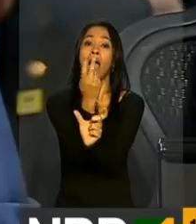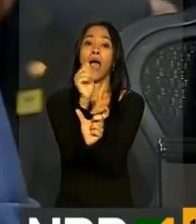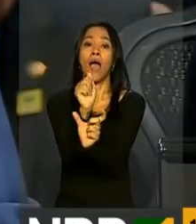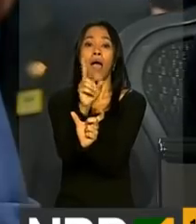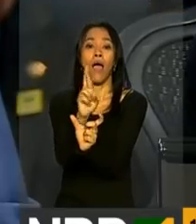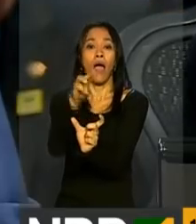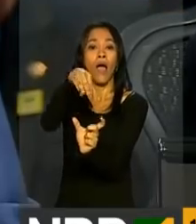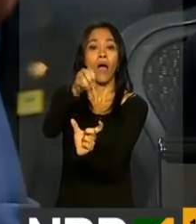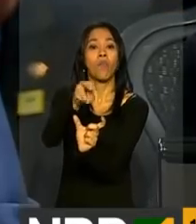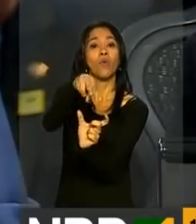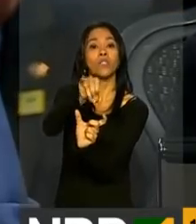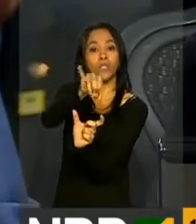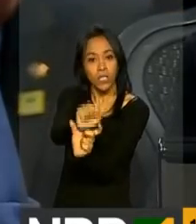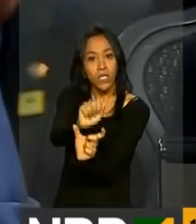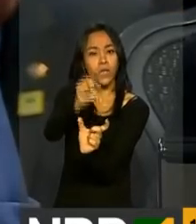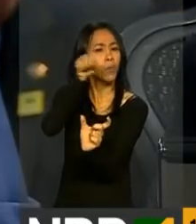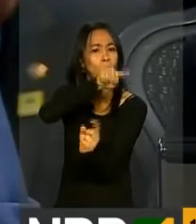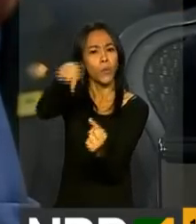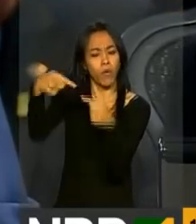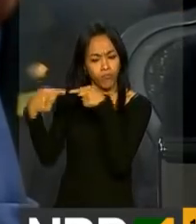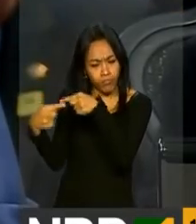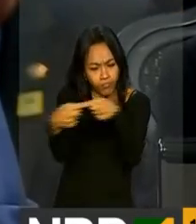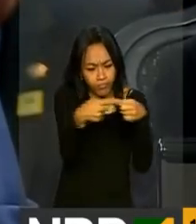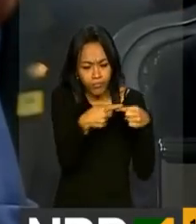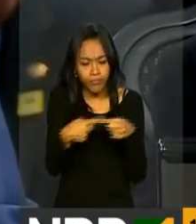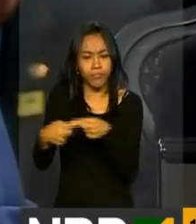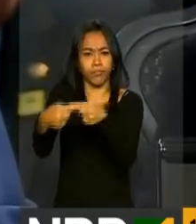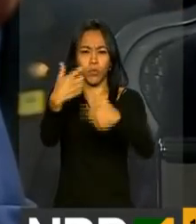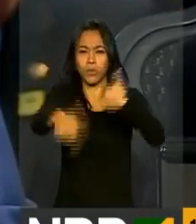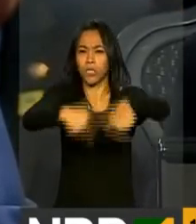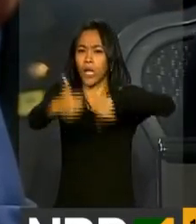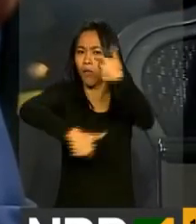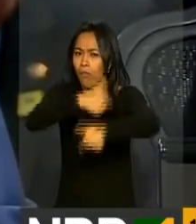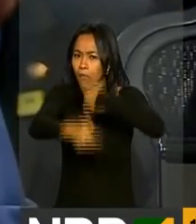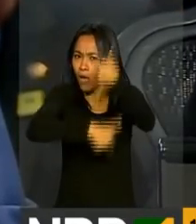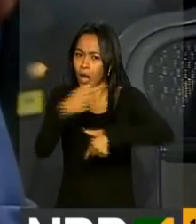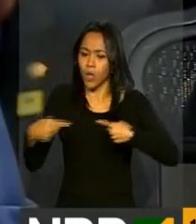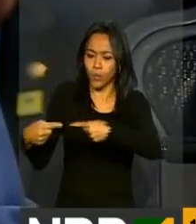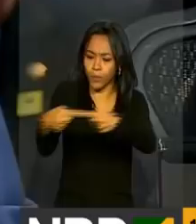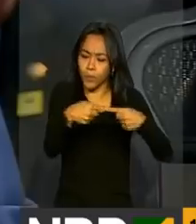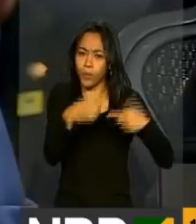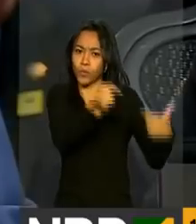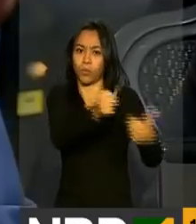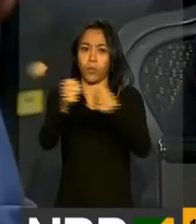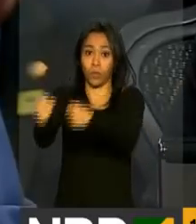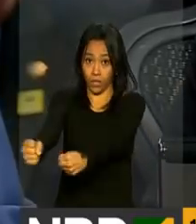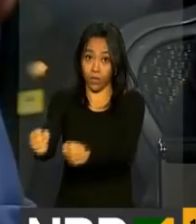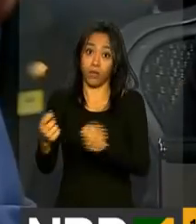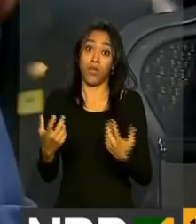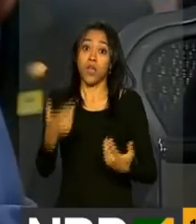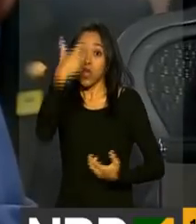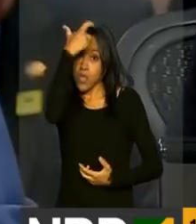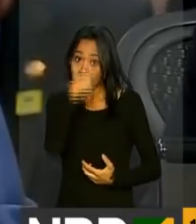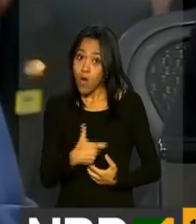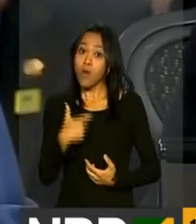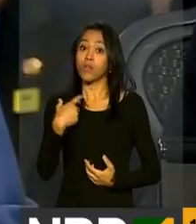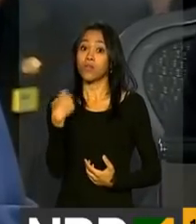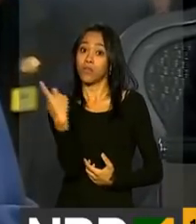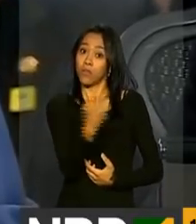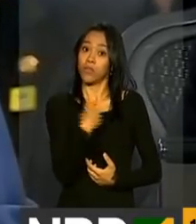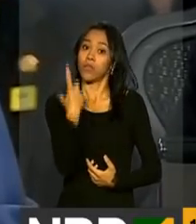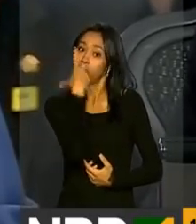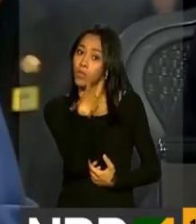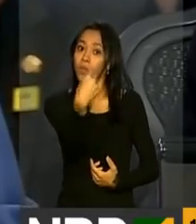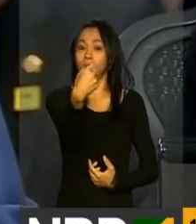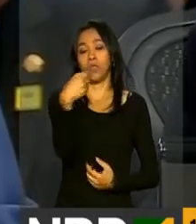determinação que a soberania popular nos determinou a todos nós que não somos autoridades por conta própria não somos autoridades constituídas